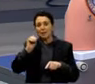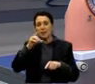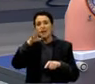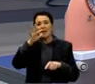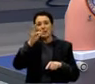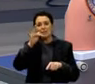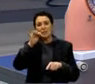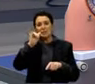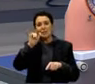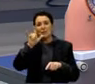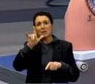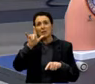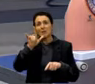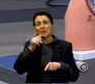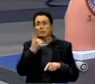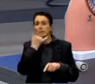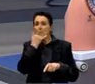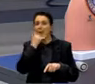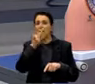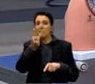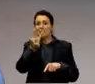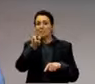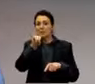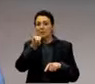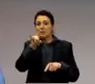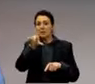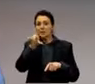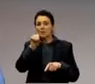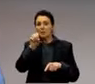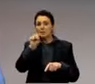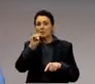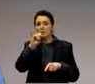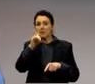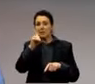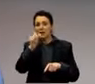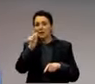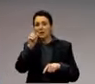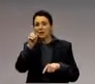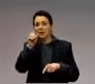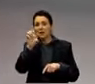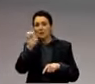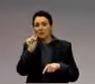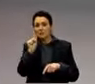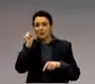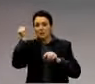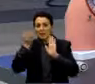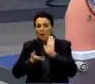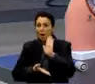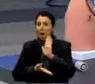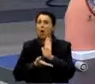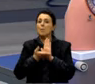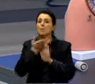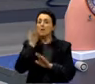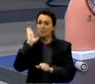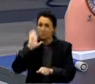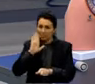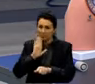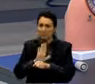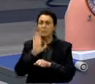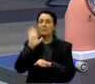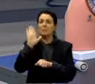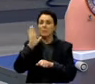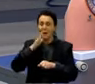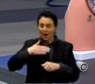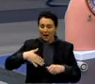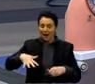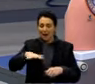vilosidades, tá? Vilosidades. Essas vilosidades, elas vão aumentar ainda mais a área